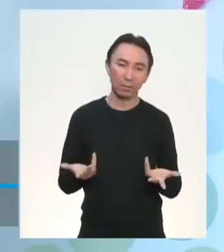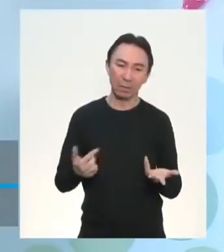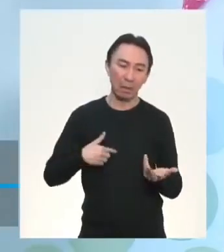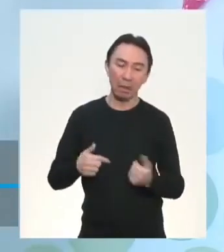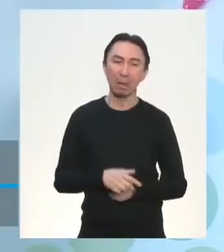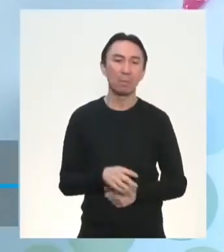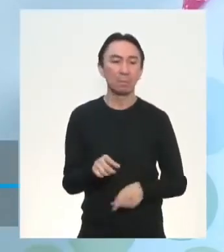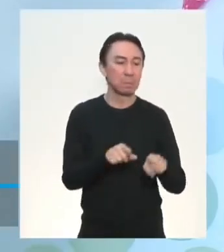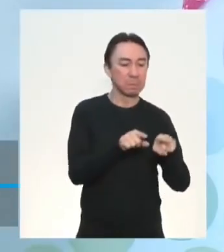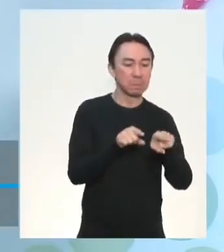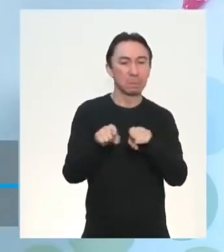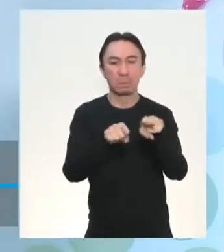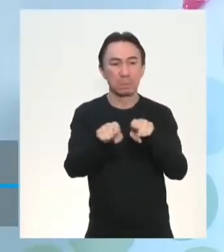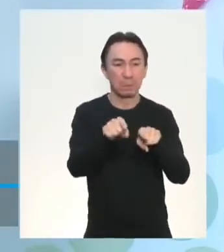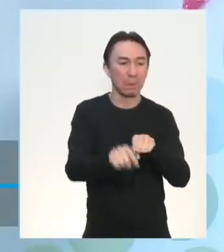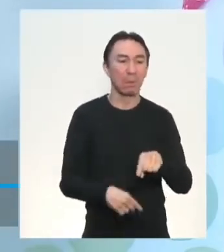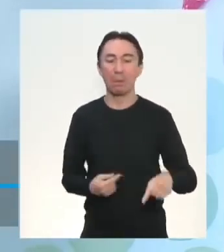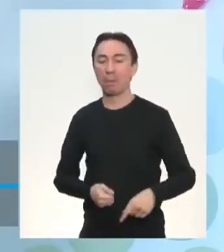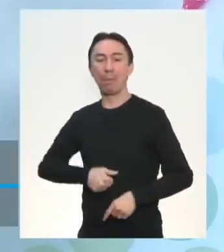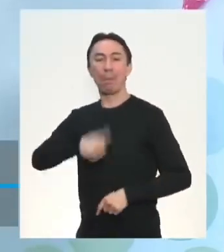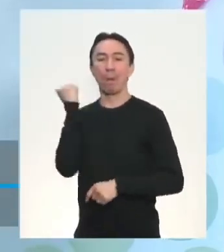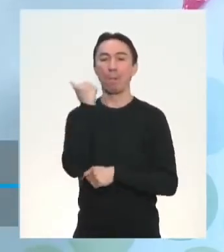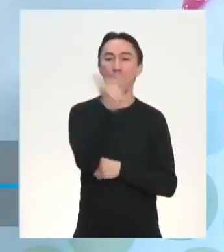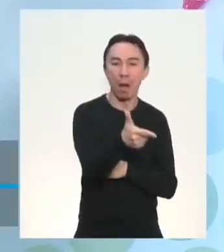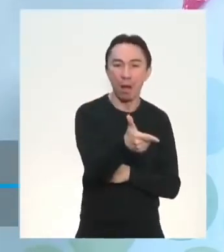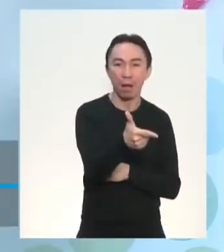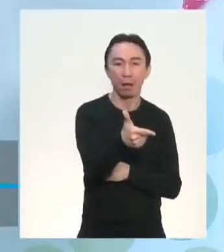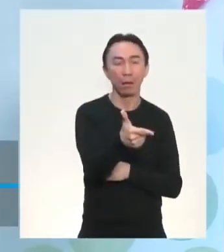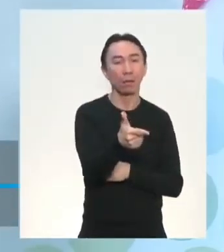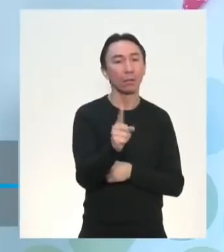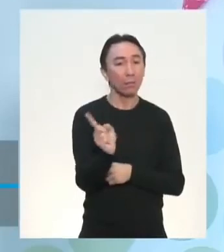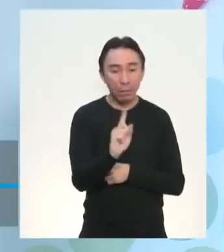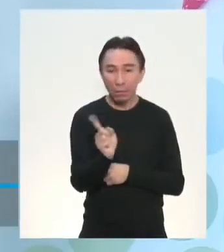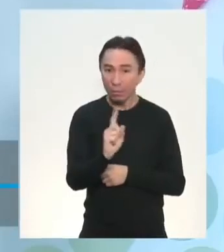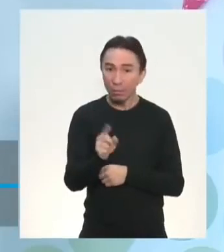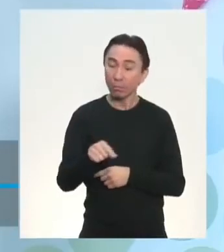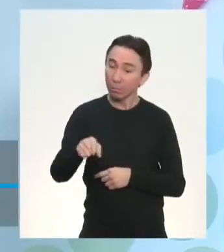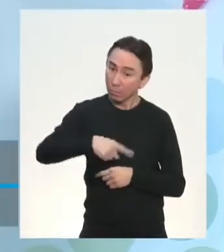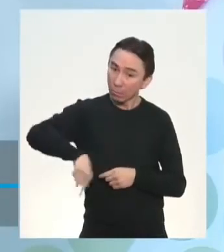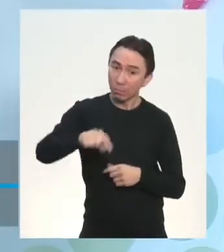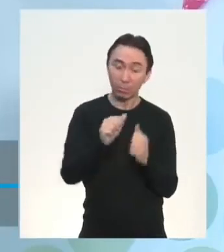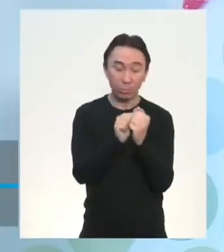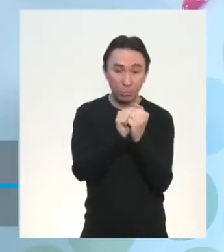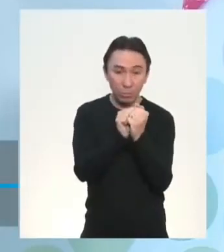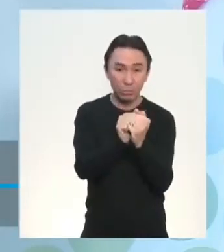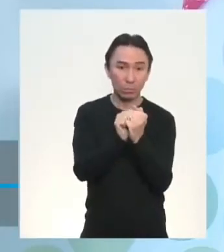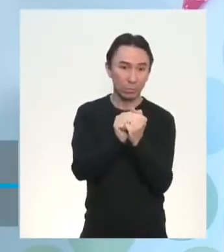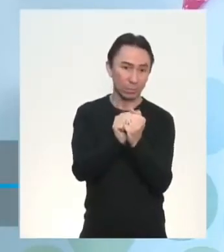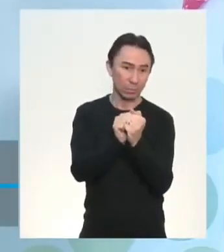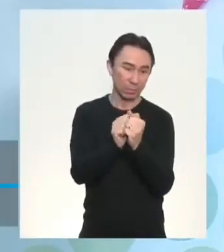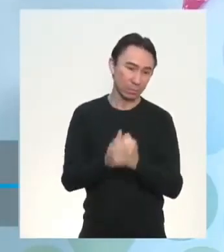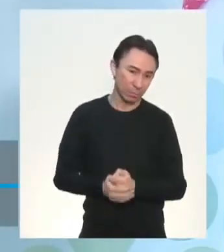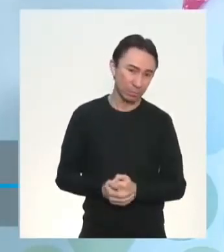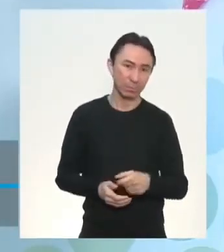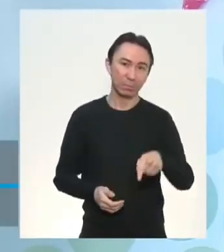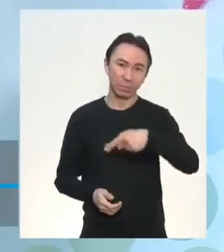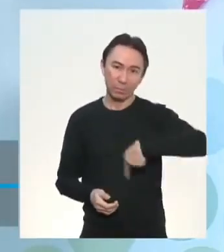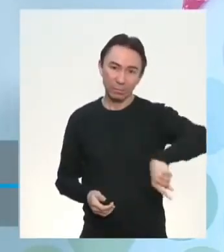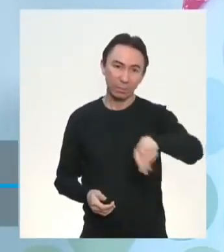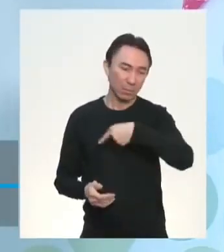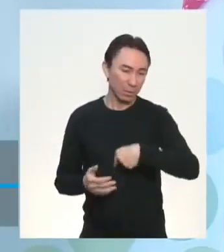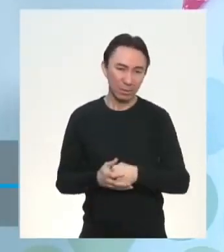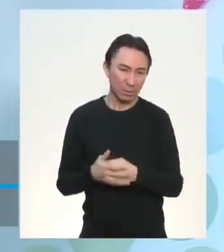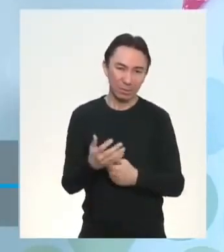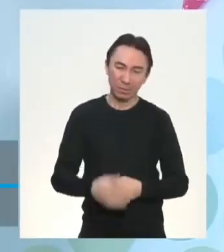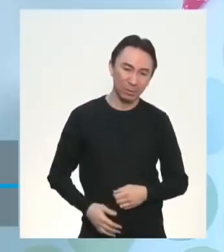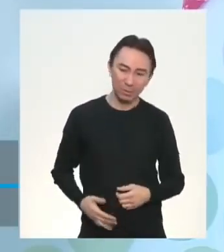acha que vocês são menores do que nós. É para trabalharmos juntos. Causa uma indisposição muito grande muitas mensagens que